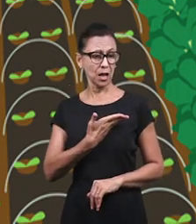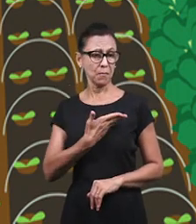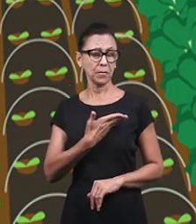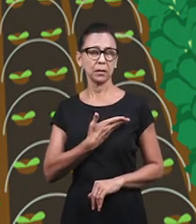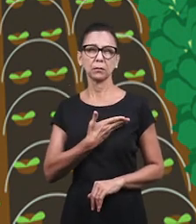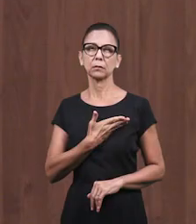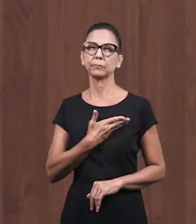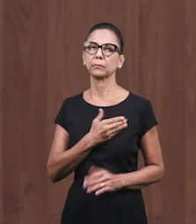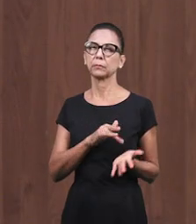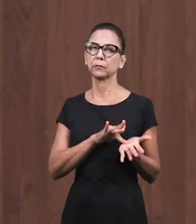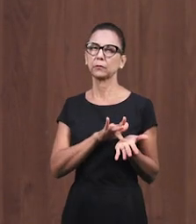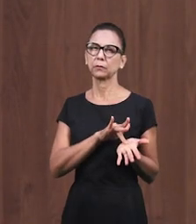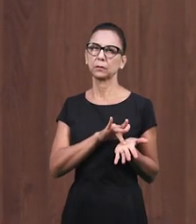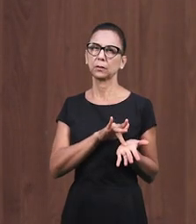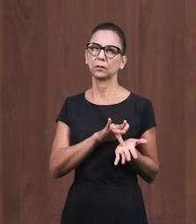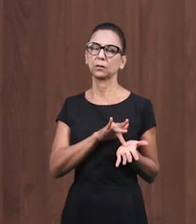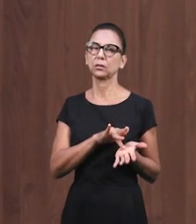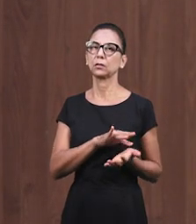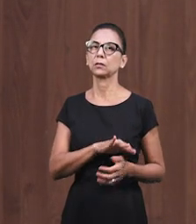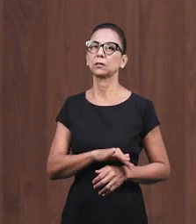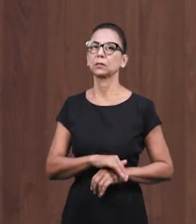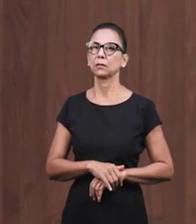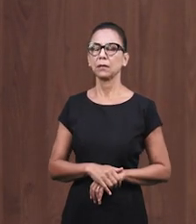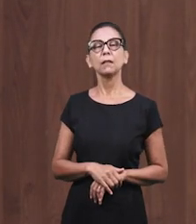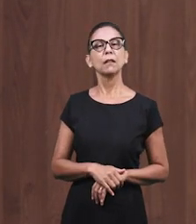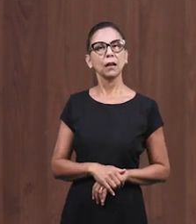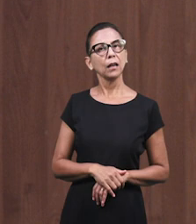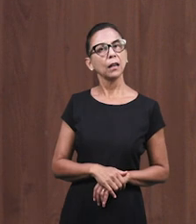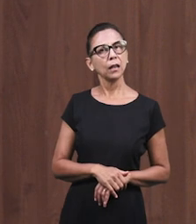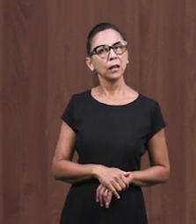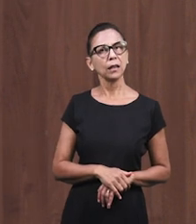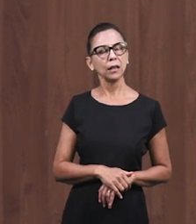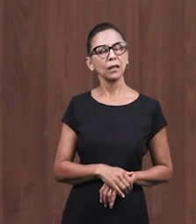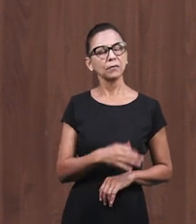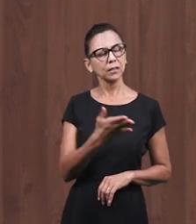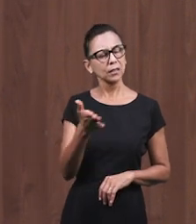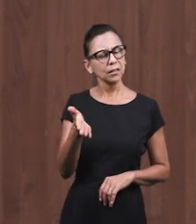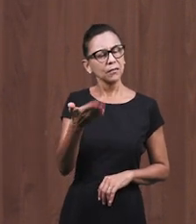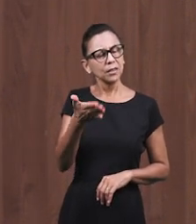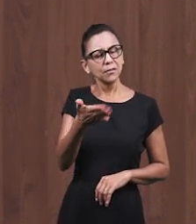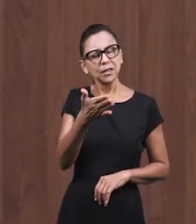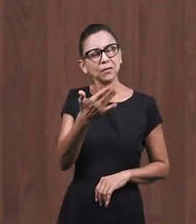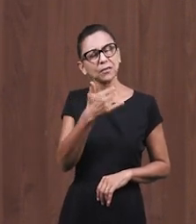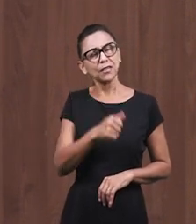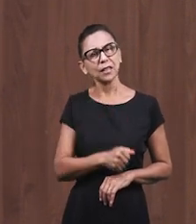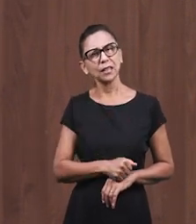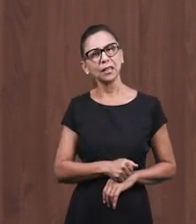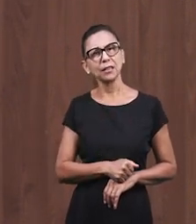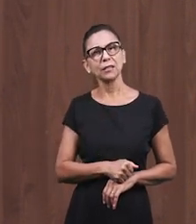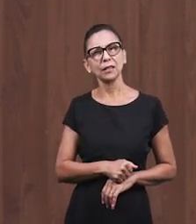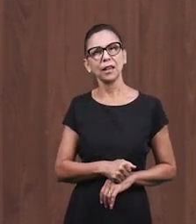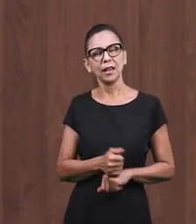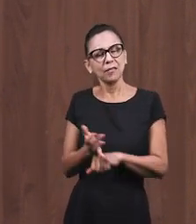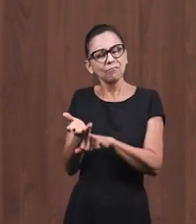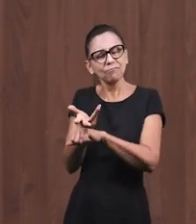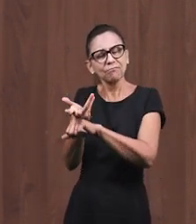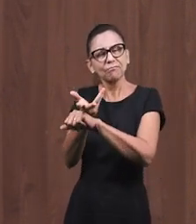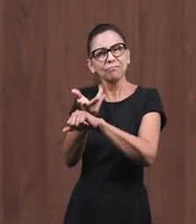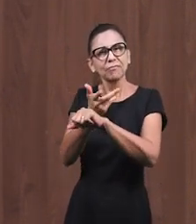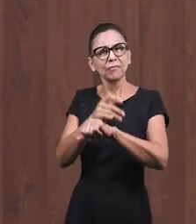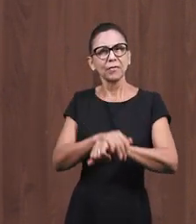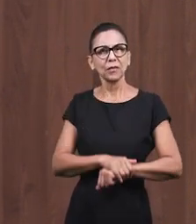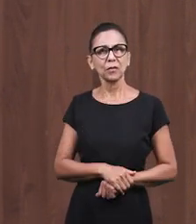nossos amigos, que tentam fazer com que troquemos os valores eternos, as bênçãos eternas, pelos